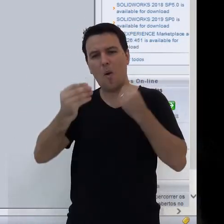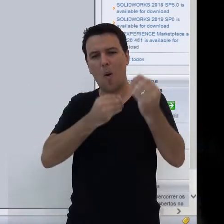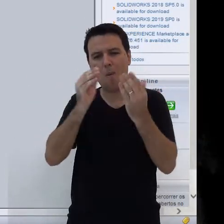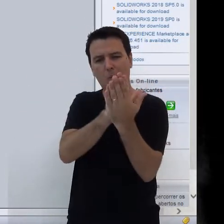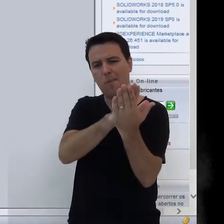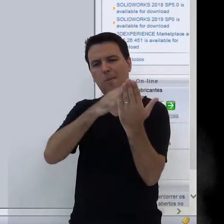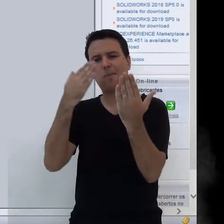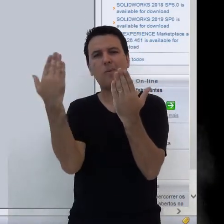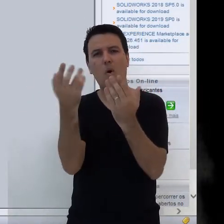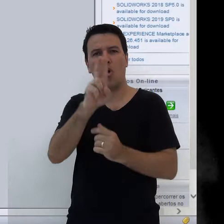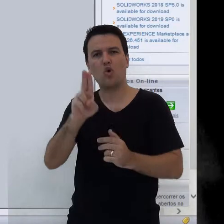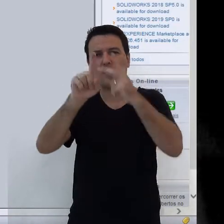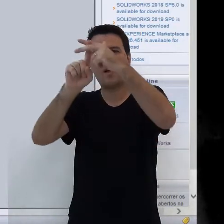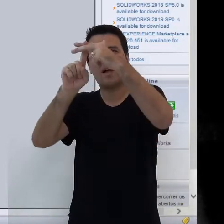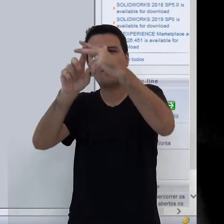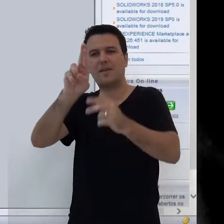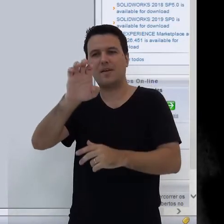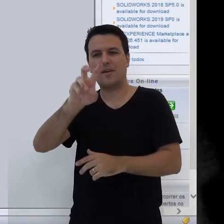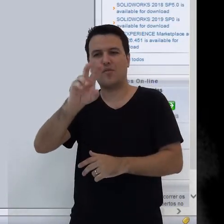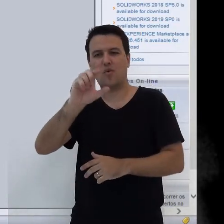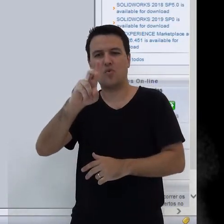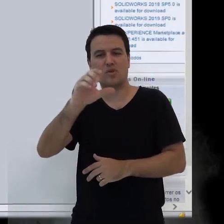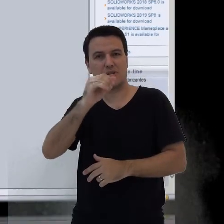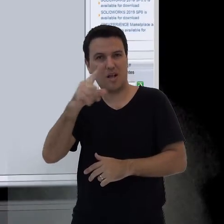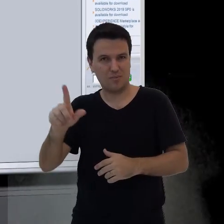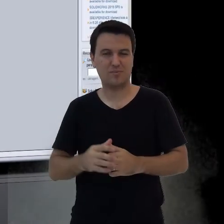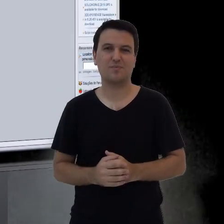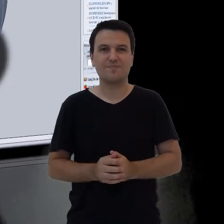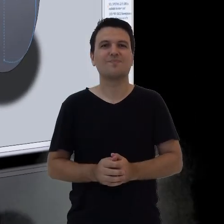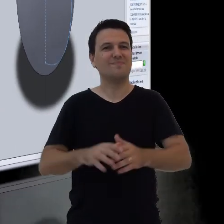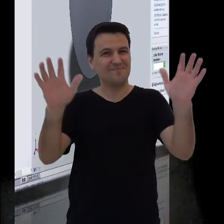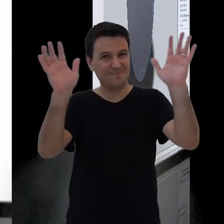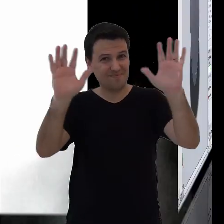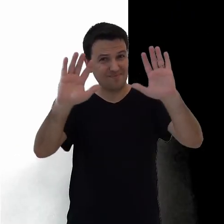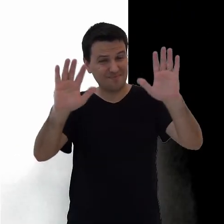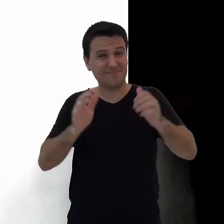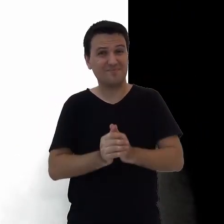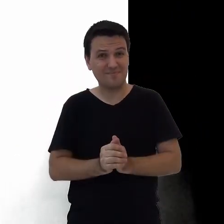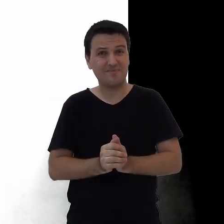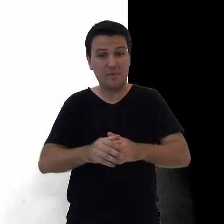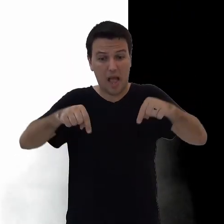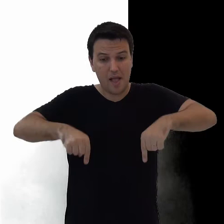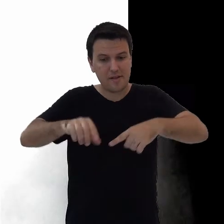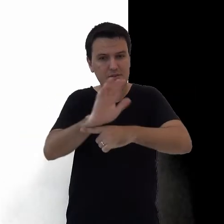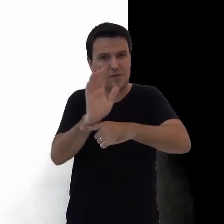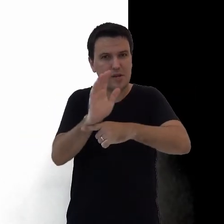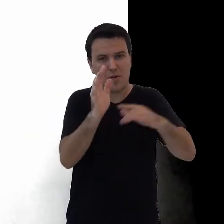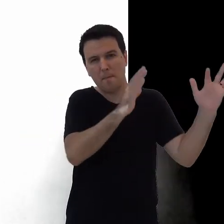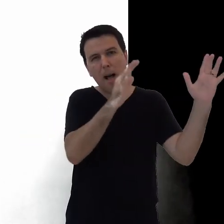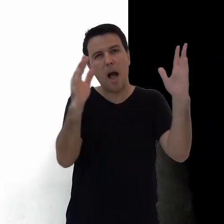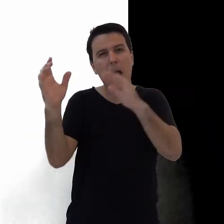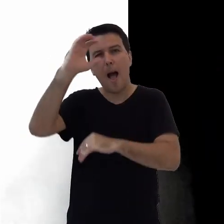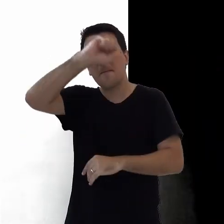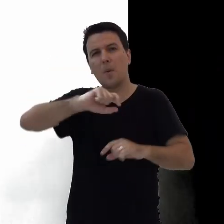revolução, usando a ferramenta de revolução do SolidWorks. Olá pessoal! Nesse vídeo